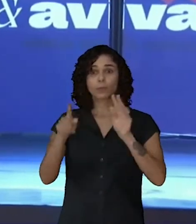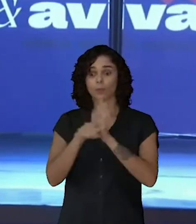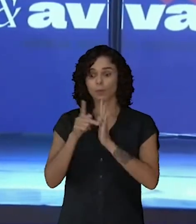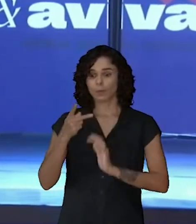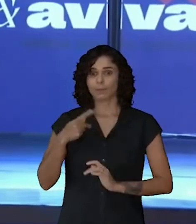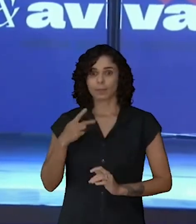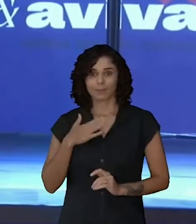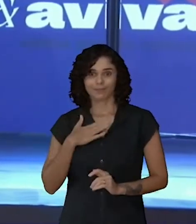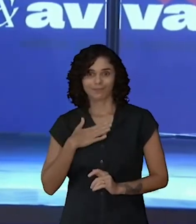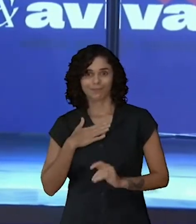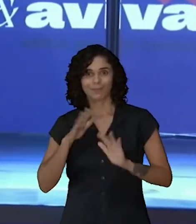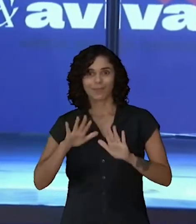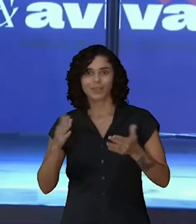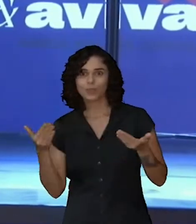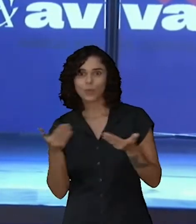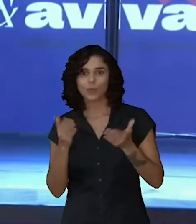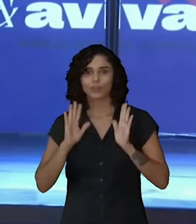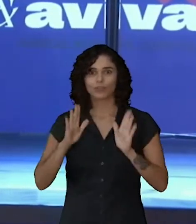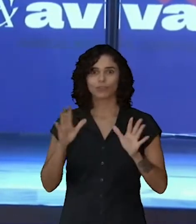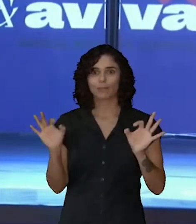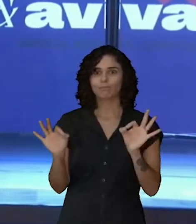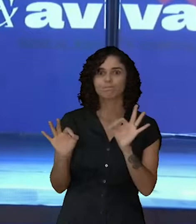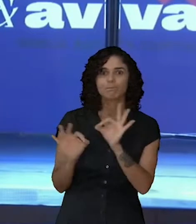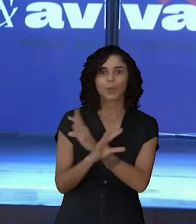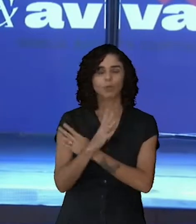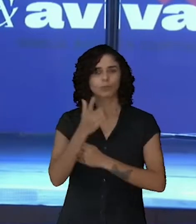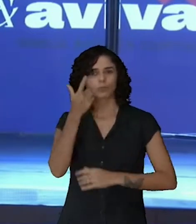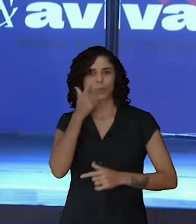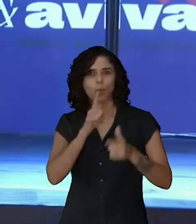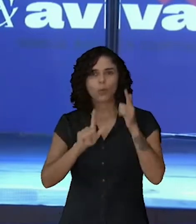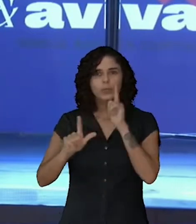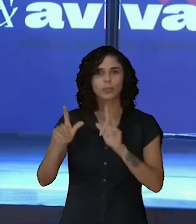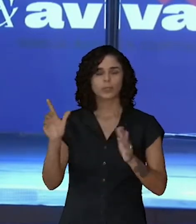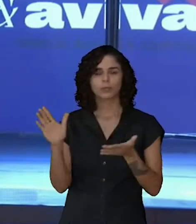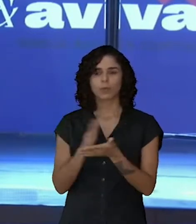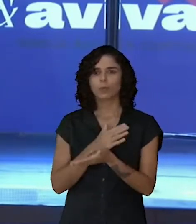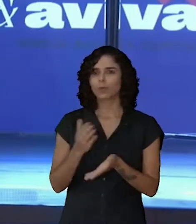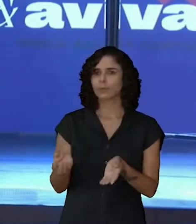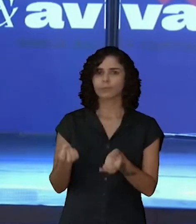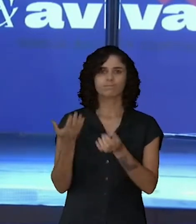Hoje elas já foram vencidas, algumas já estão até esquecidas.